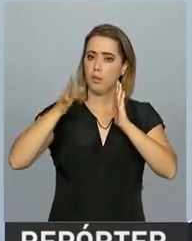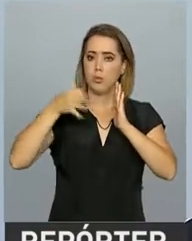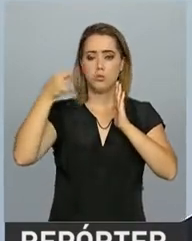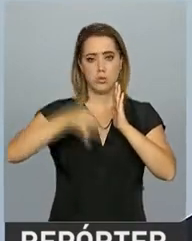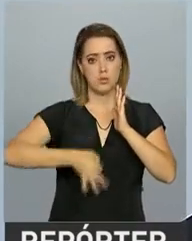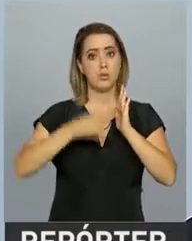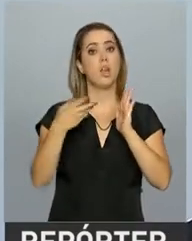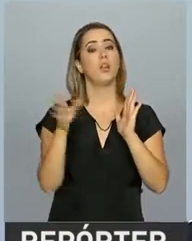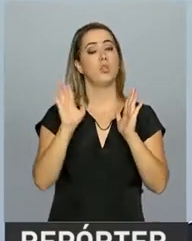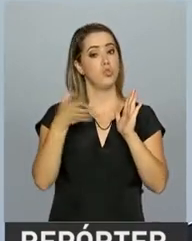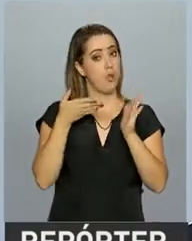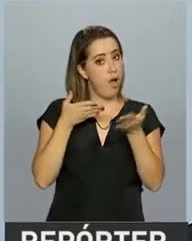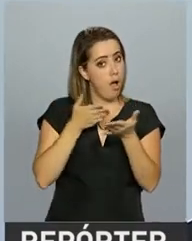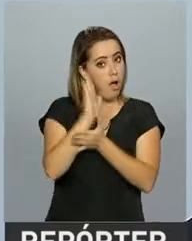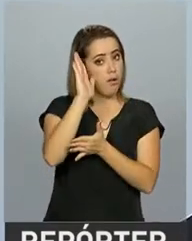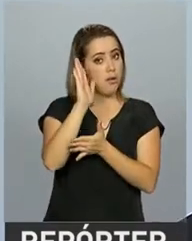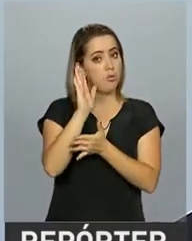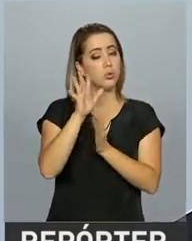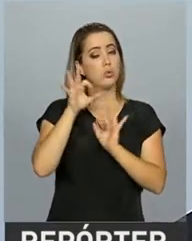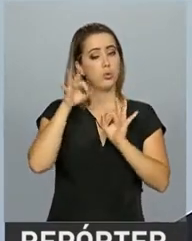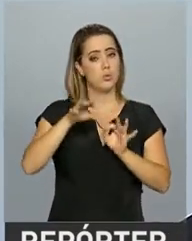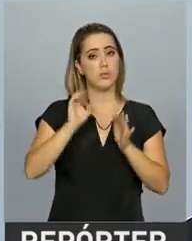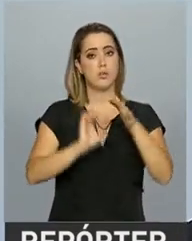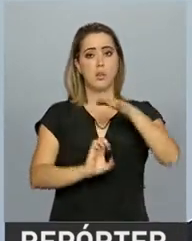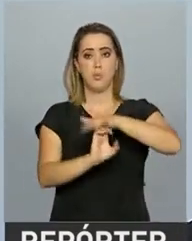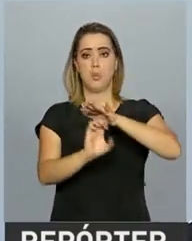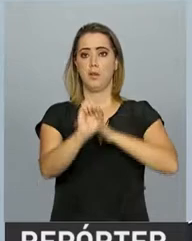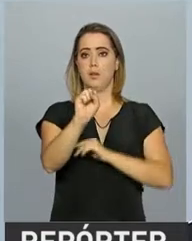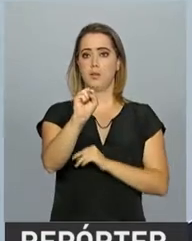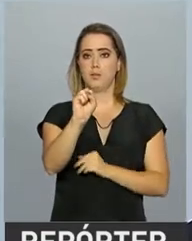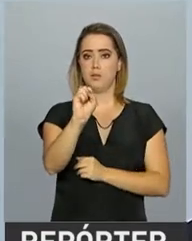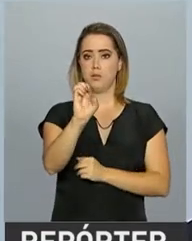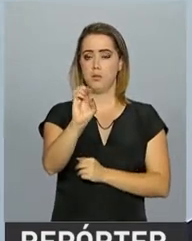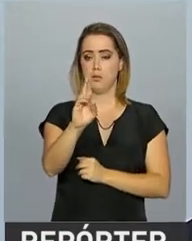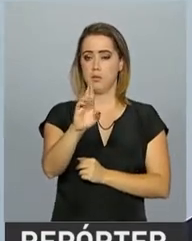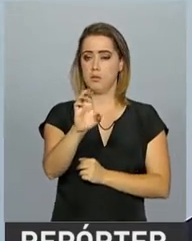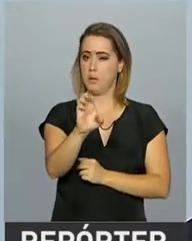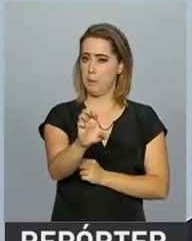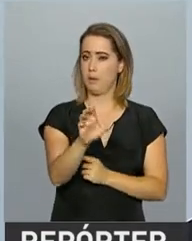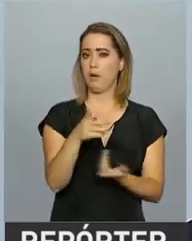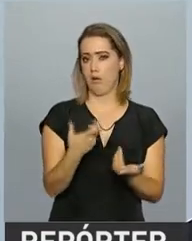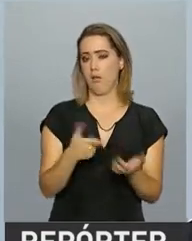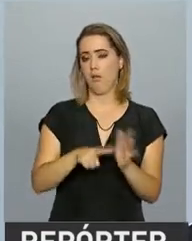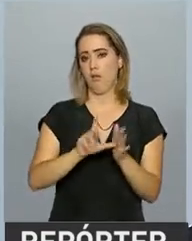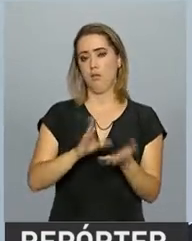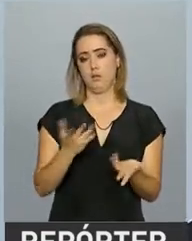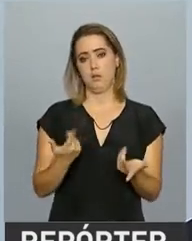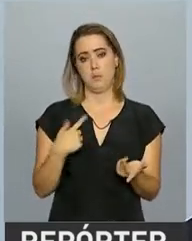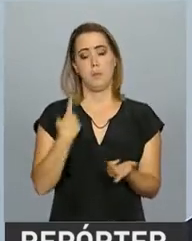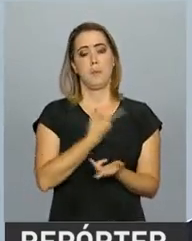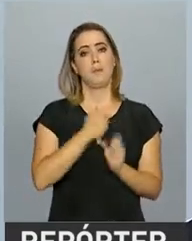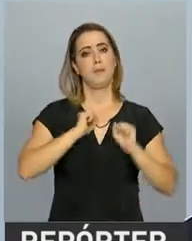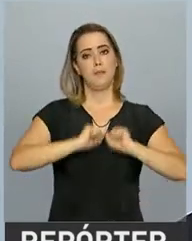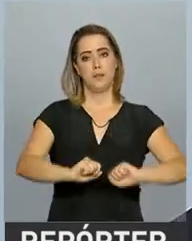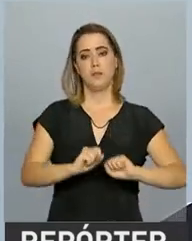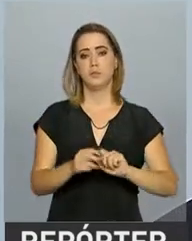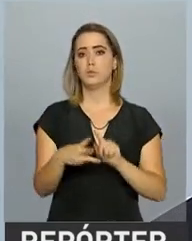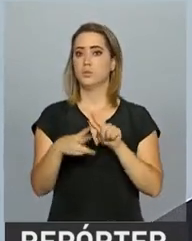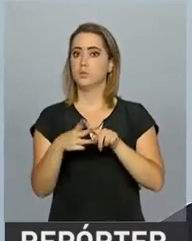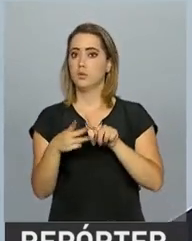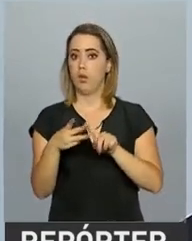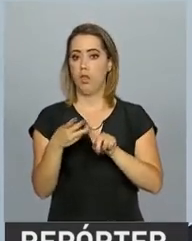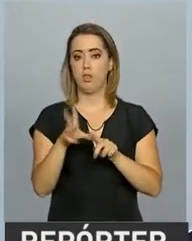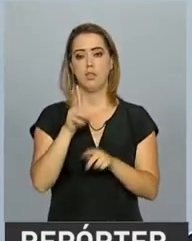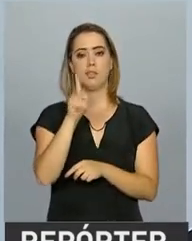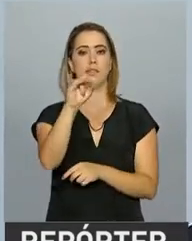do Sebrae, no tocante à capacidade de pagamento, no tocante à análise prévia desse cliente, a gente possa fazer em 3 dias